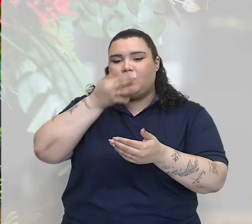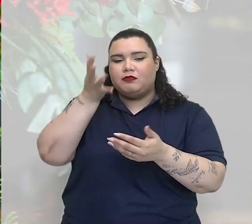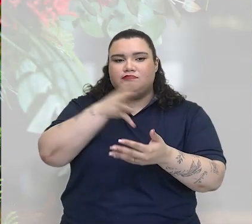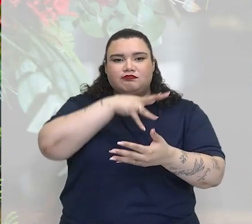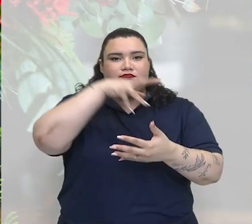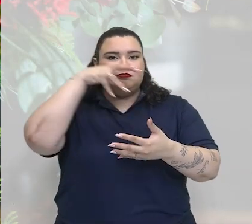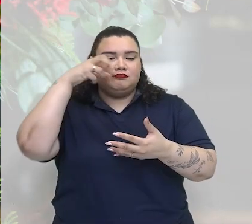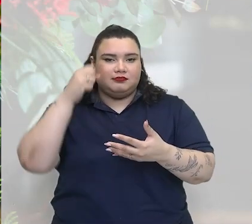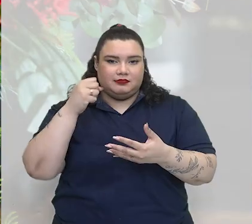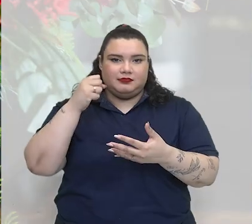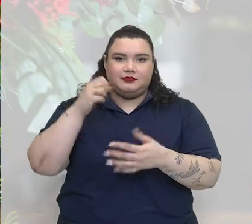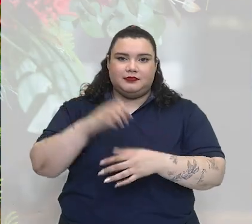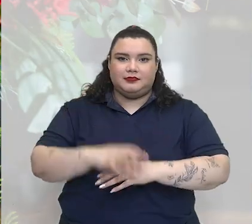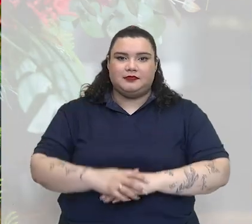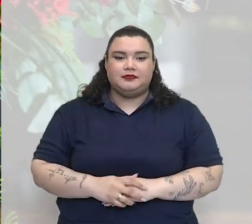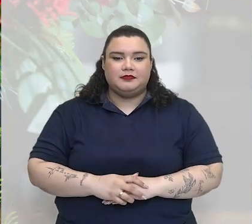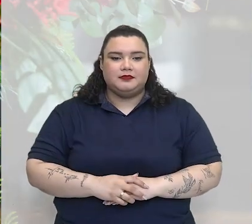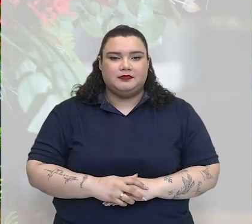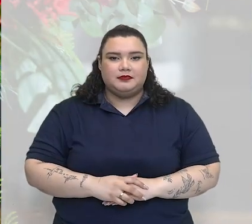fadas disfarçadas.